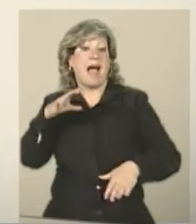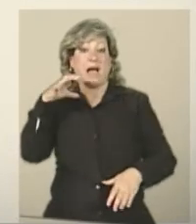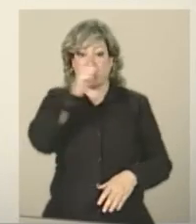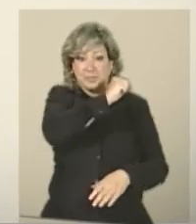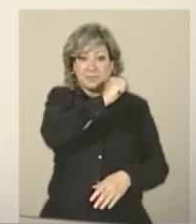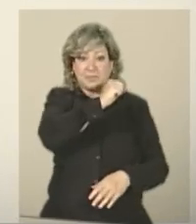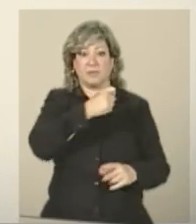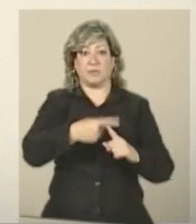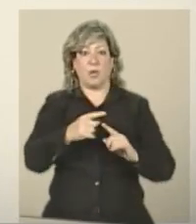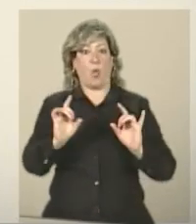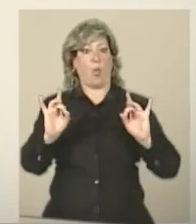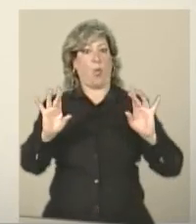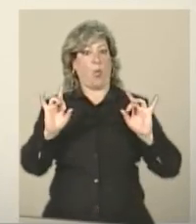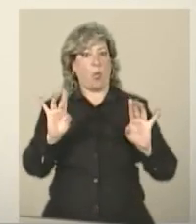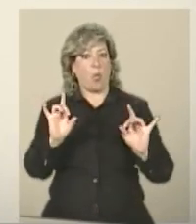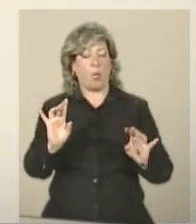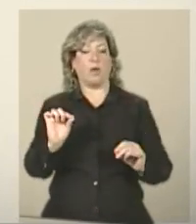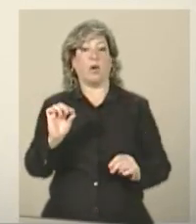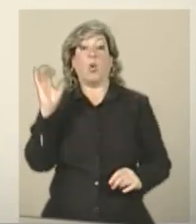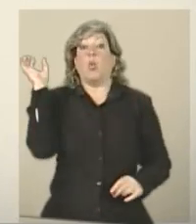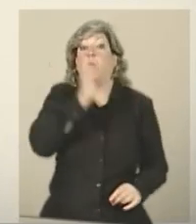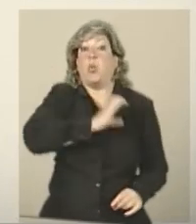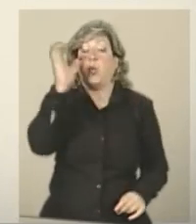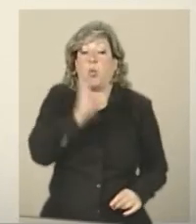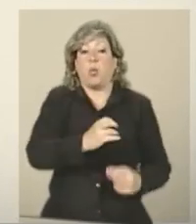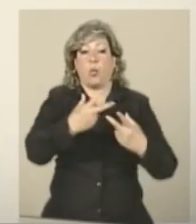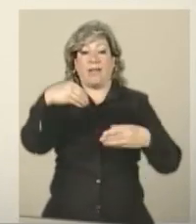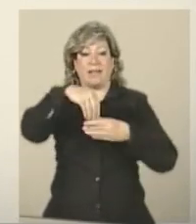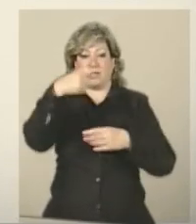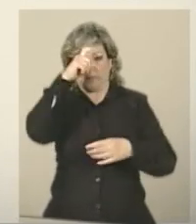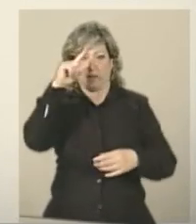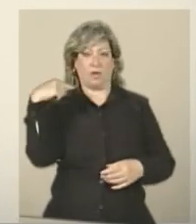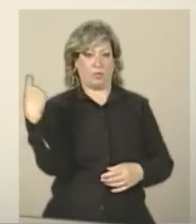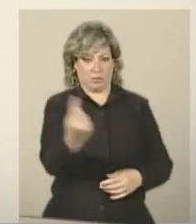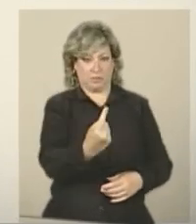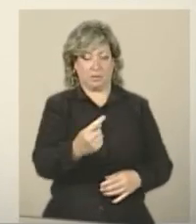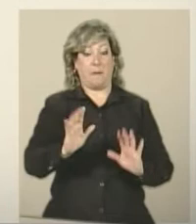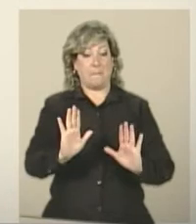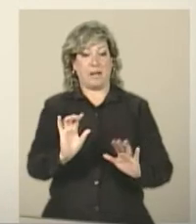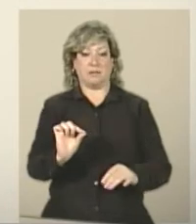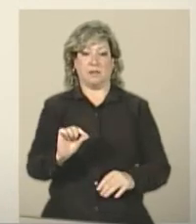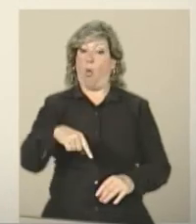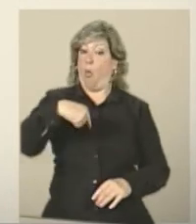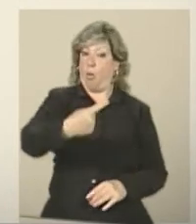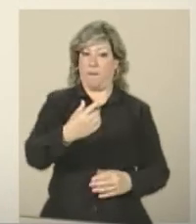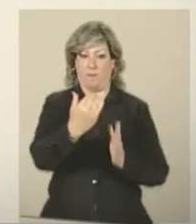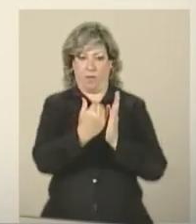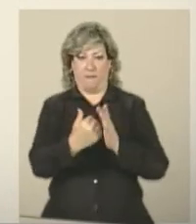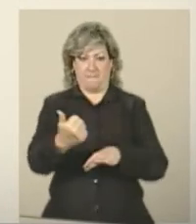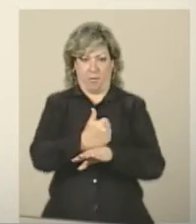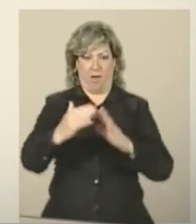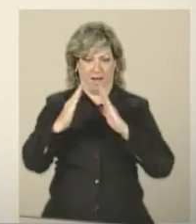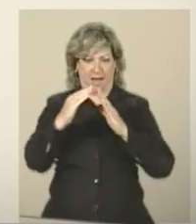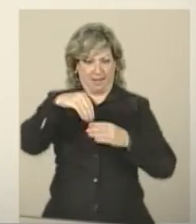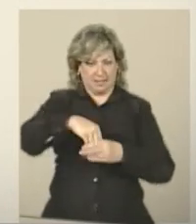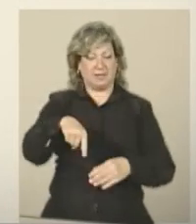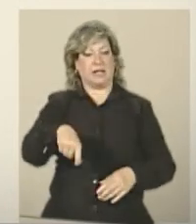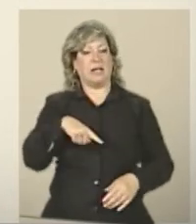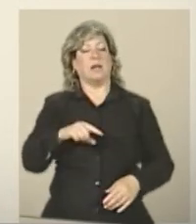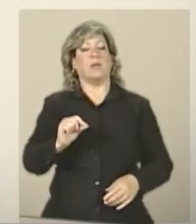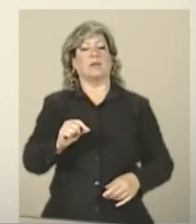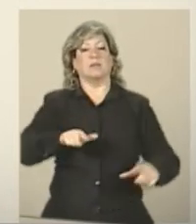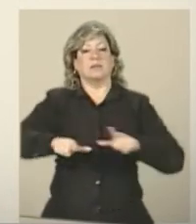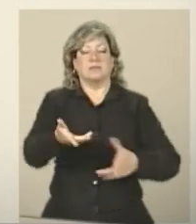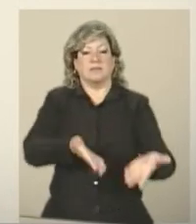mais rapidez e qualidade Nas urgências dos hospitais já o melhor em casa é um serviço de atendimento